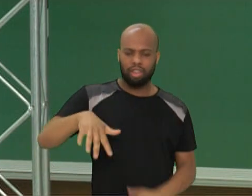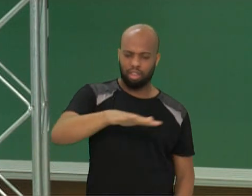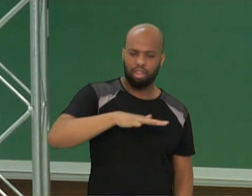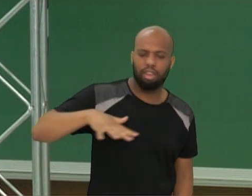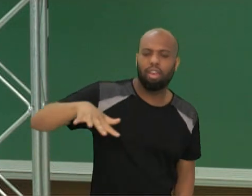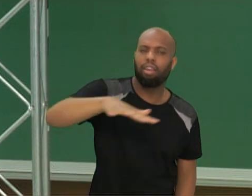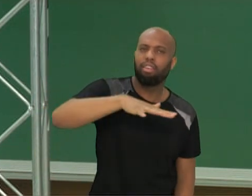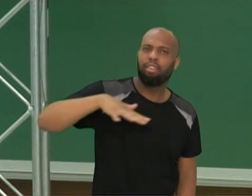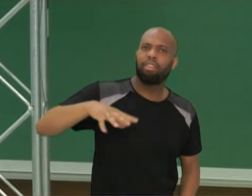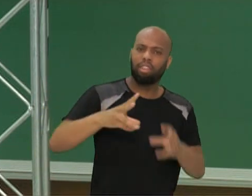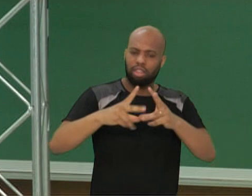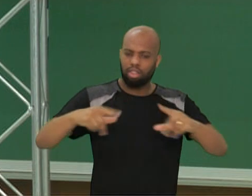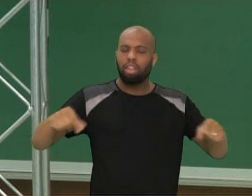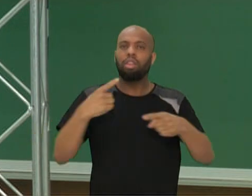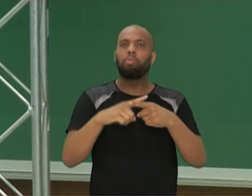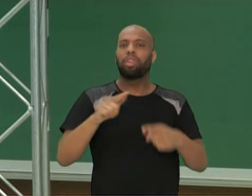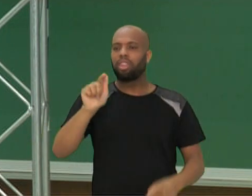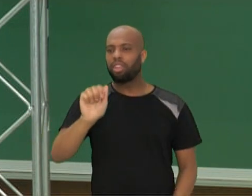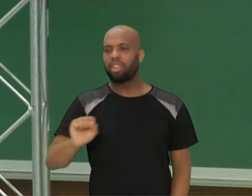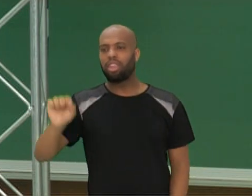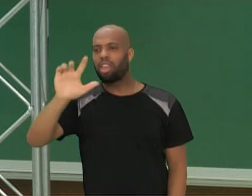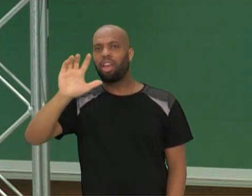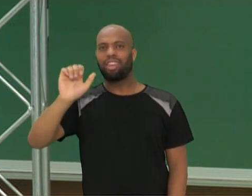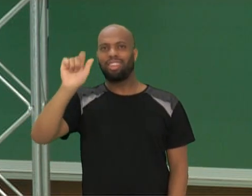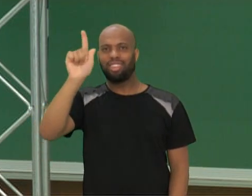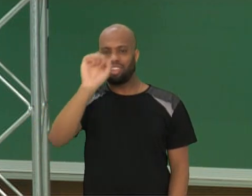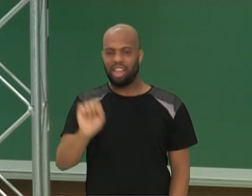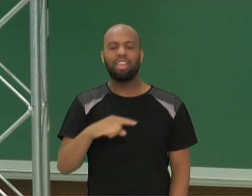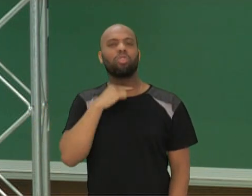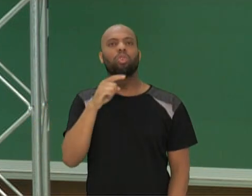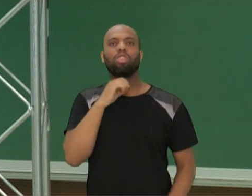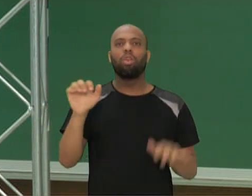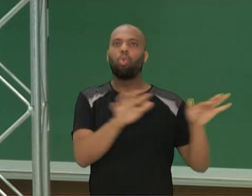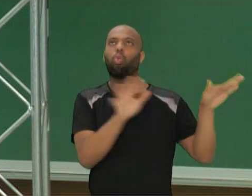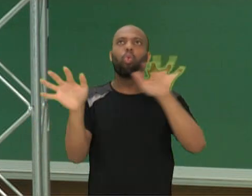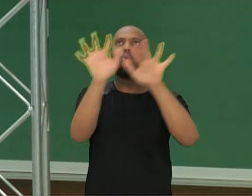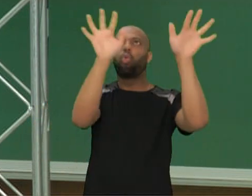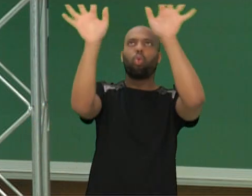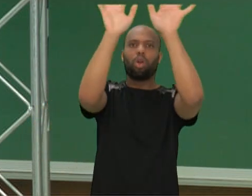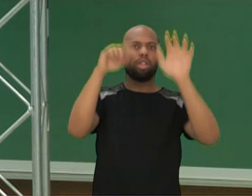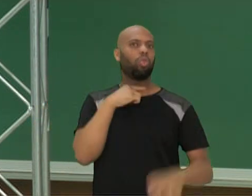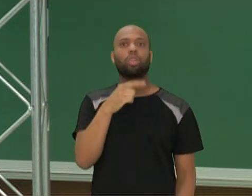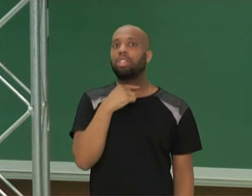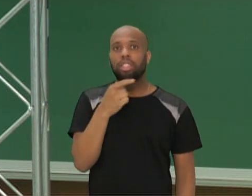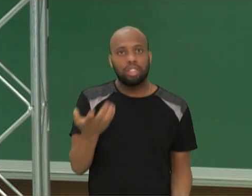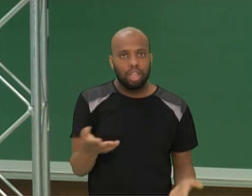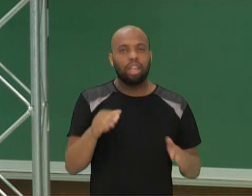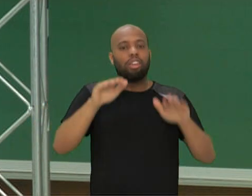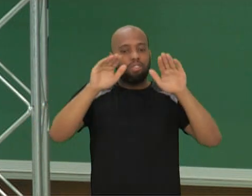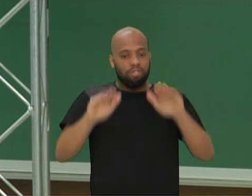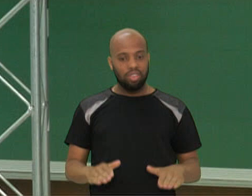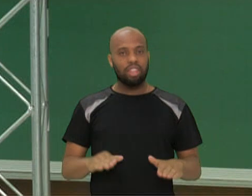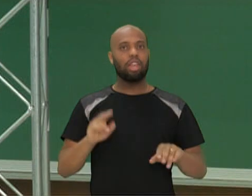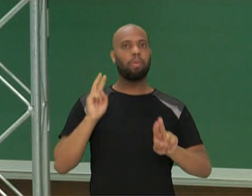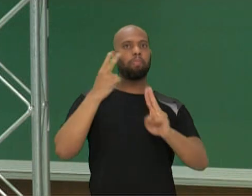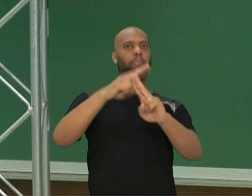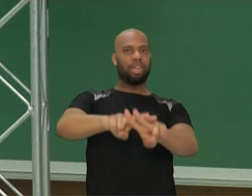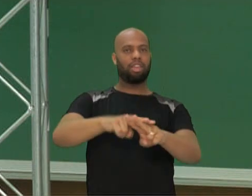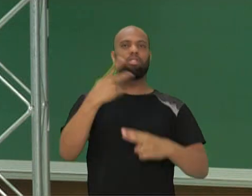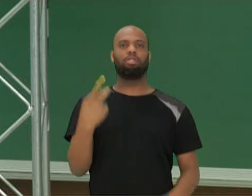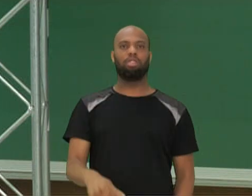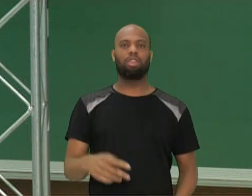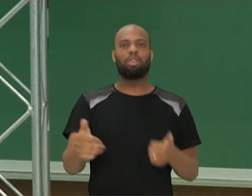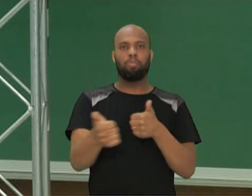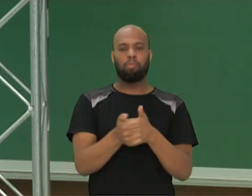atmosfera, pois os gases não conseguem se dissipar para as camadas superiores da atmosfera. Então, eles ficam muito próximo